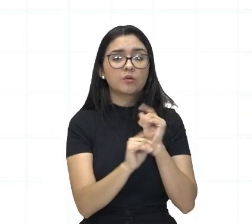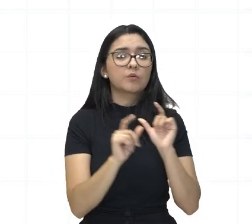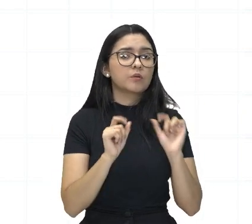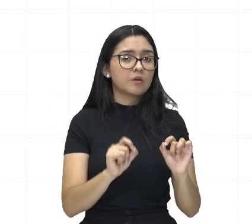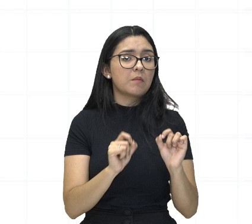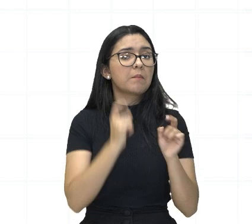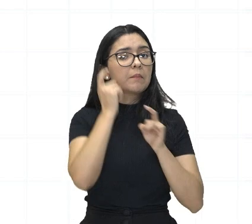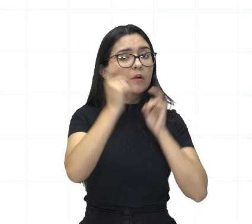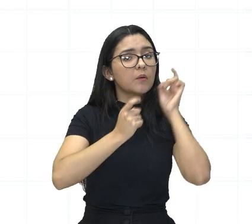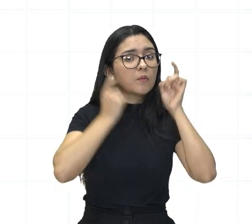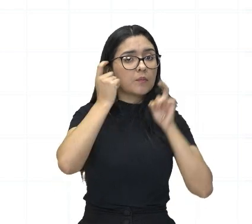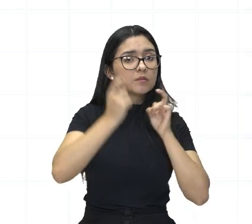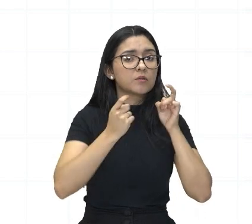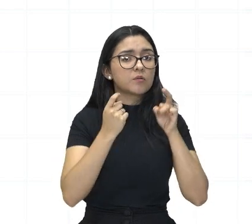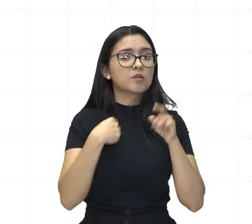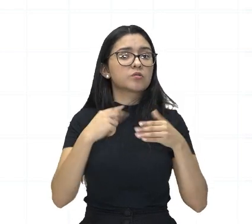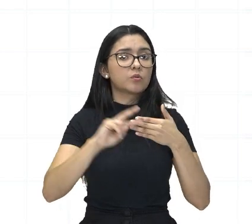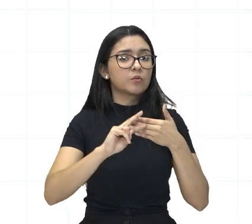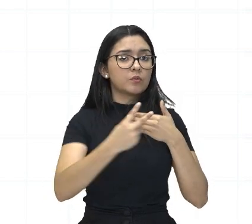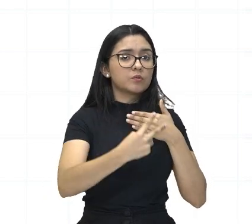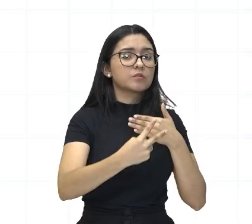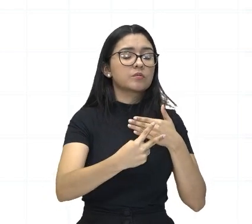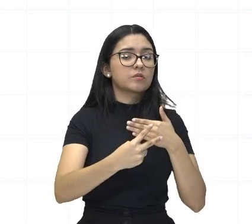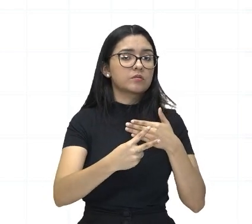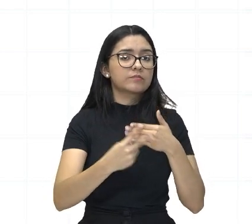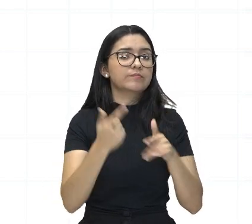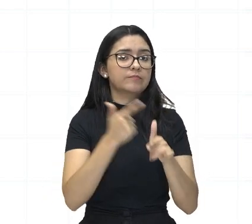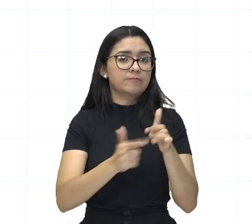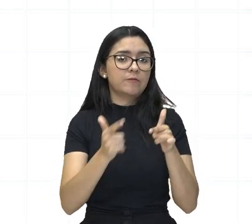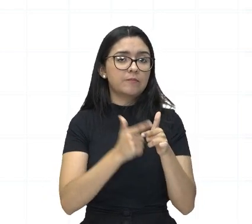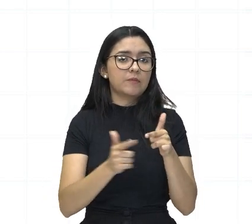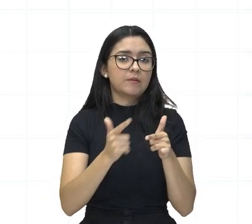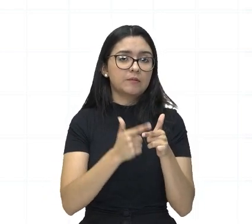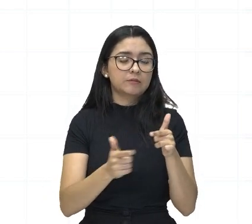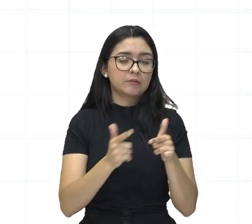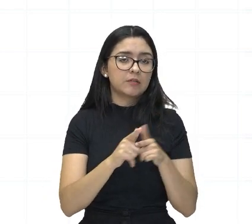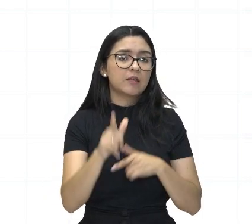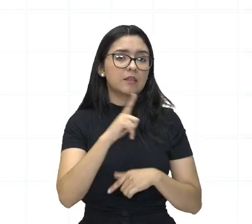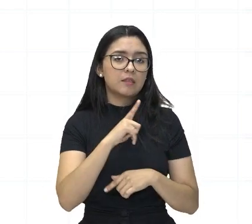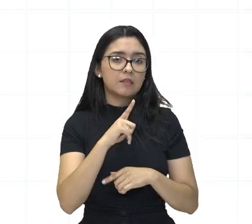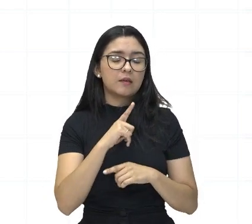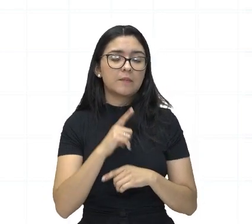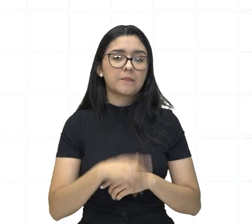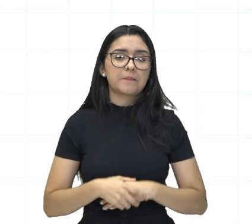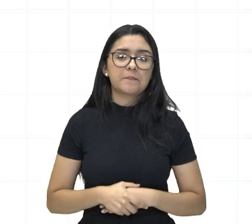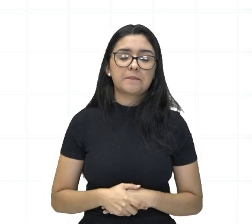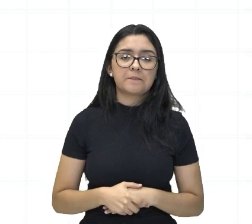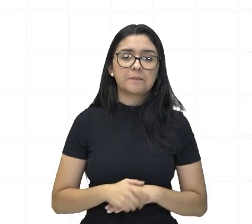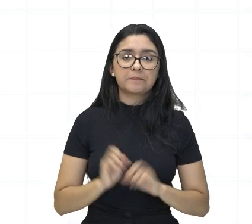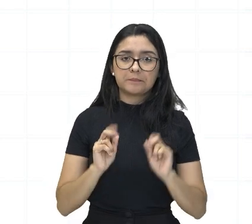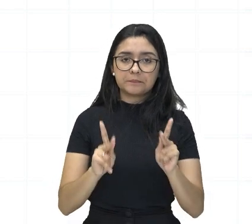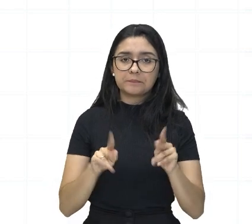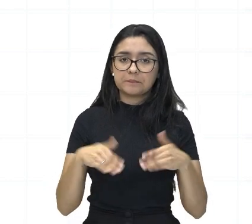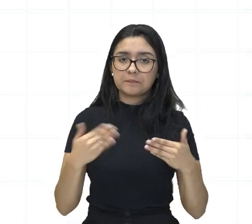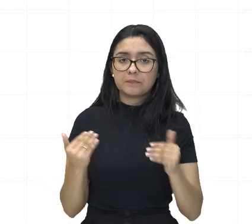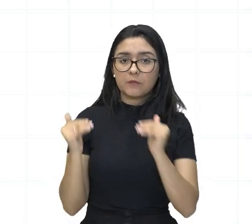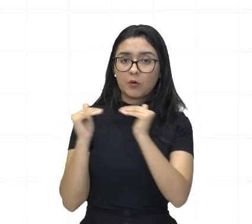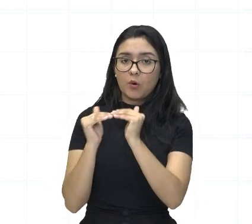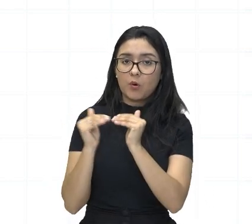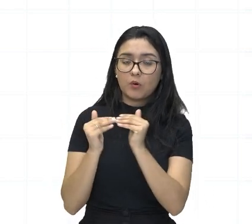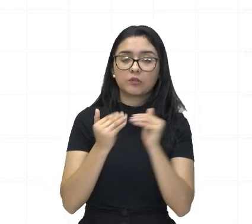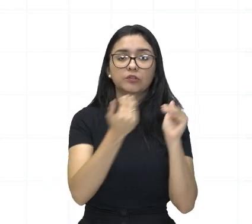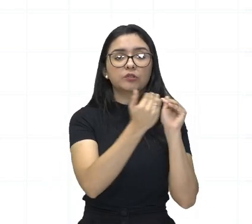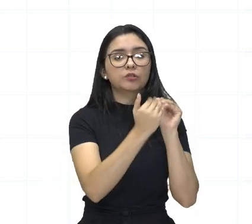uma preocupação em relação a essa questão dessa exploração, dessa colonização, ok? Então, concordo